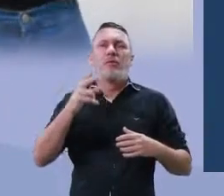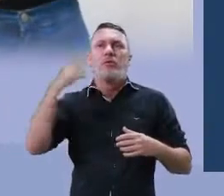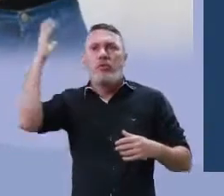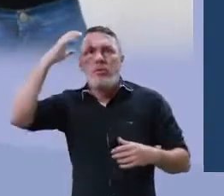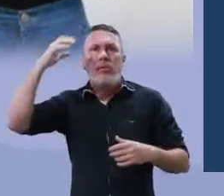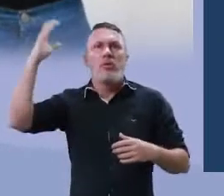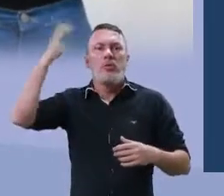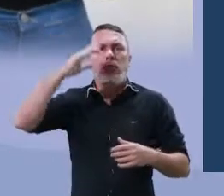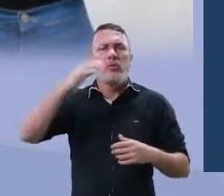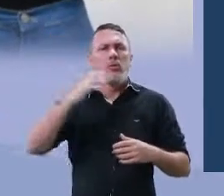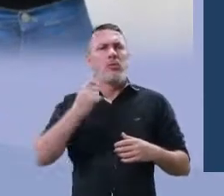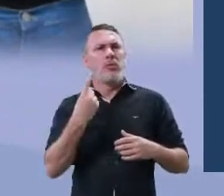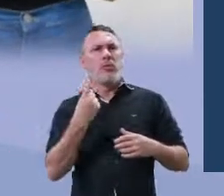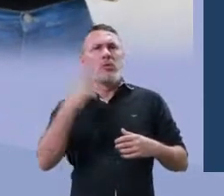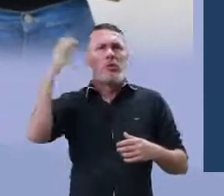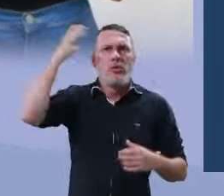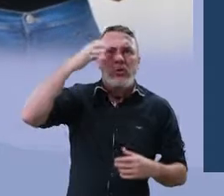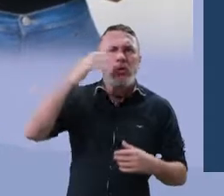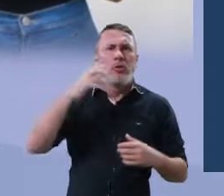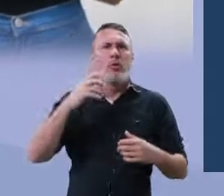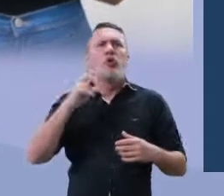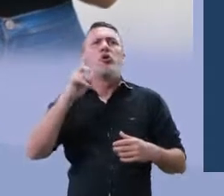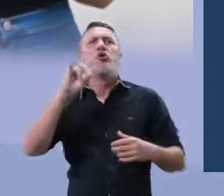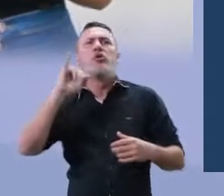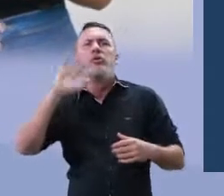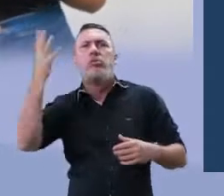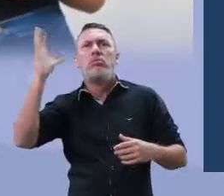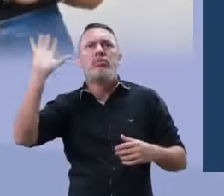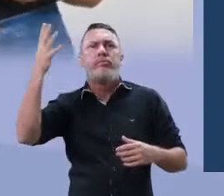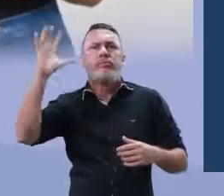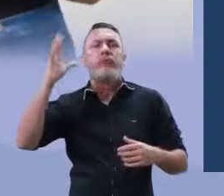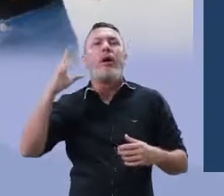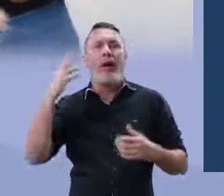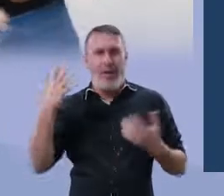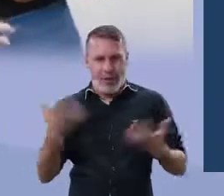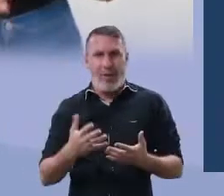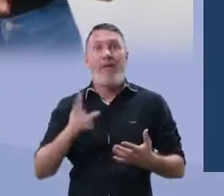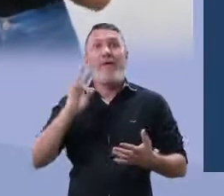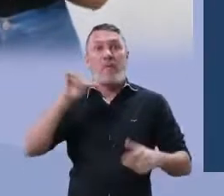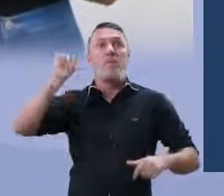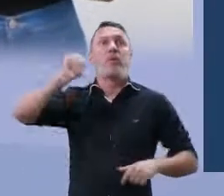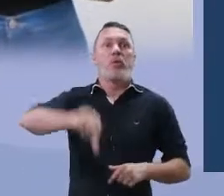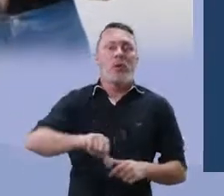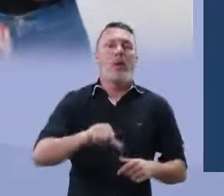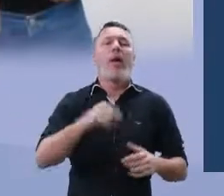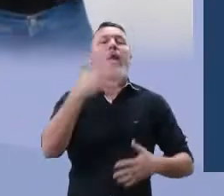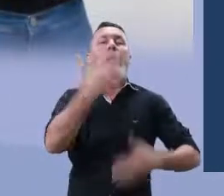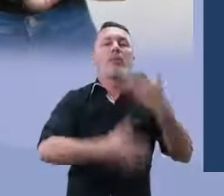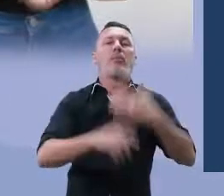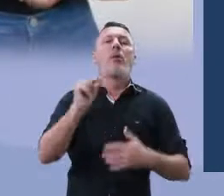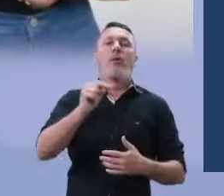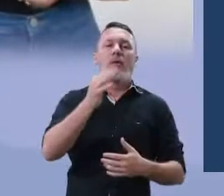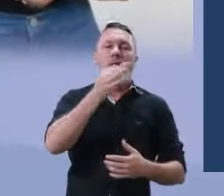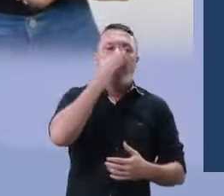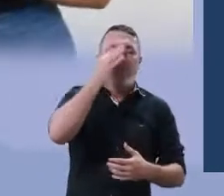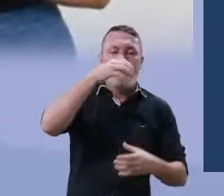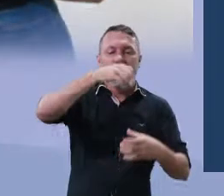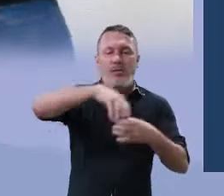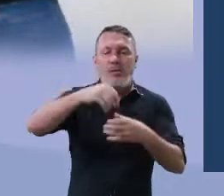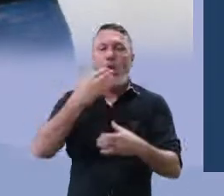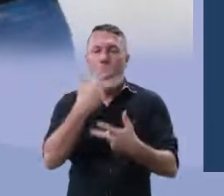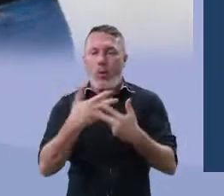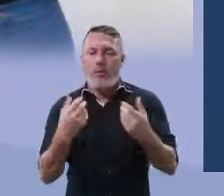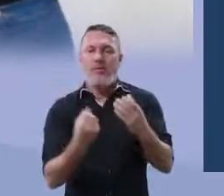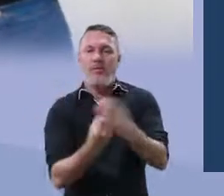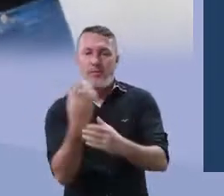vê isso acontecendo, né? Impactando diretamente na agricultura, nas inundações e nos deslizamentos de terra. E